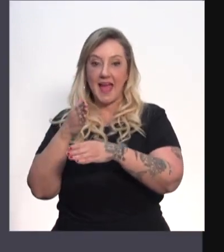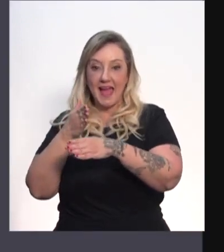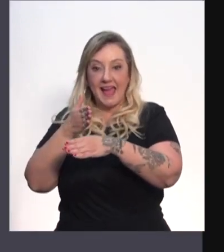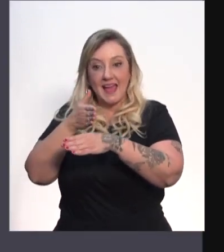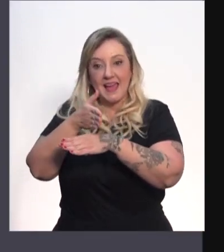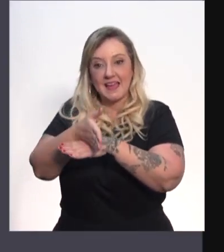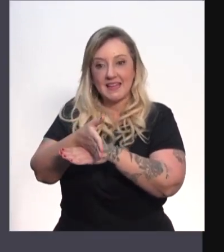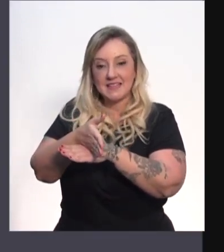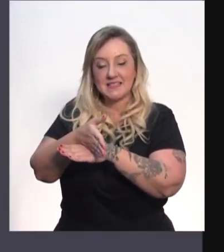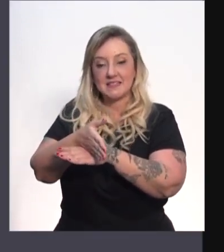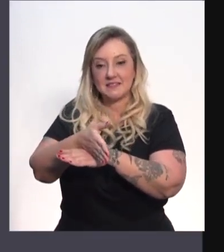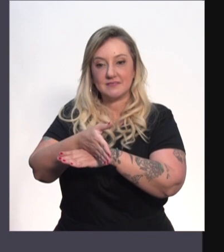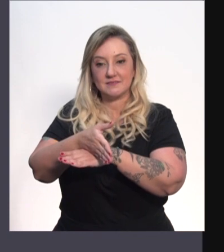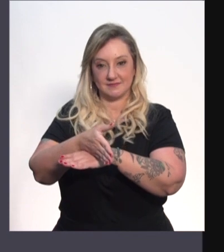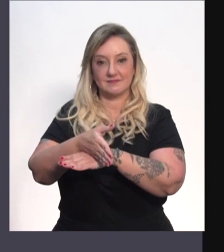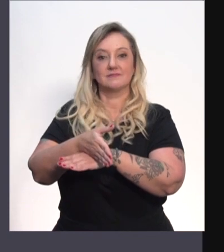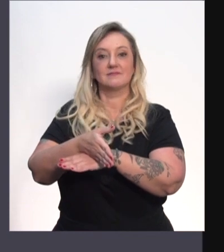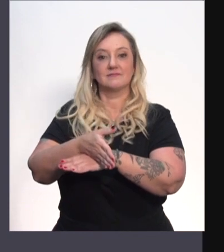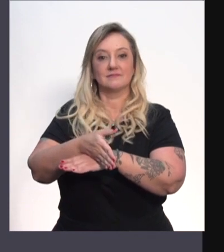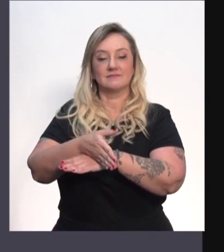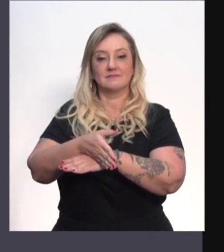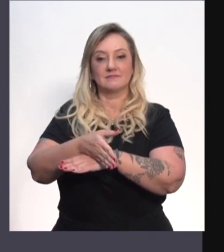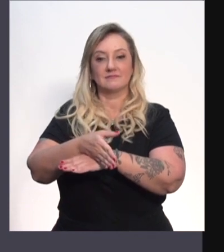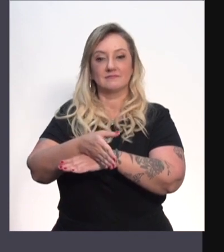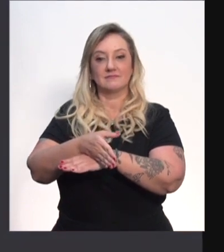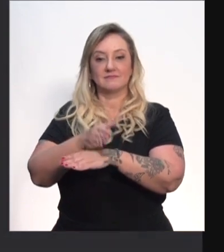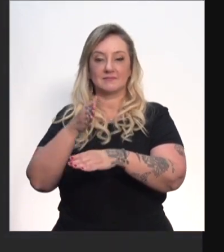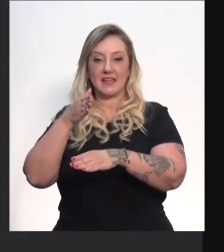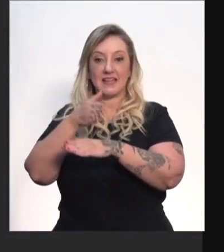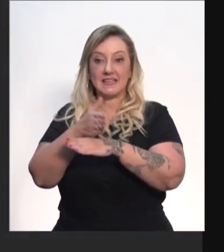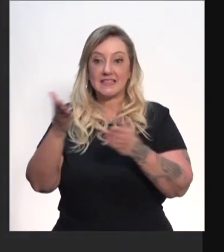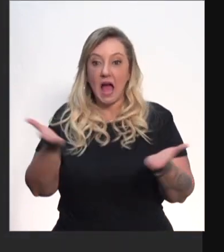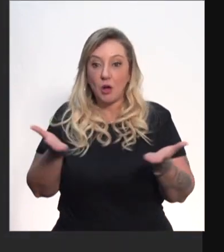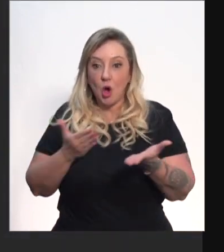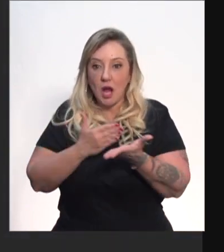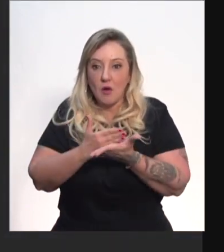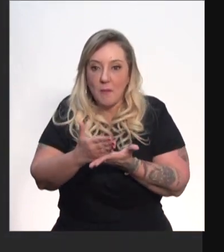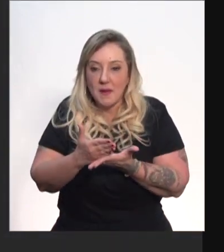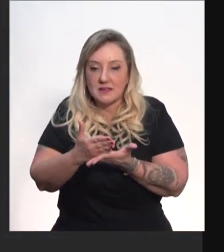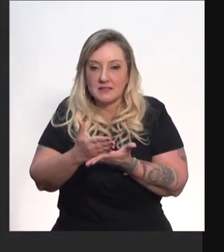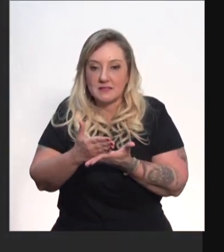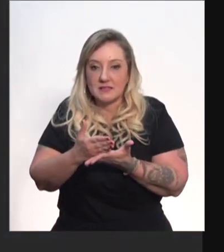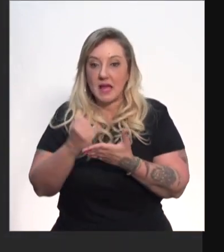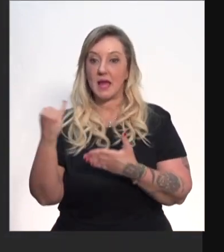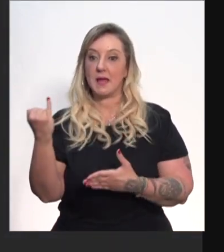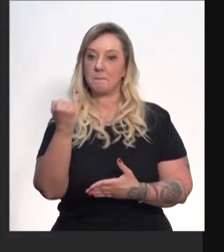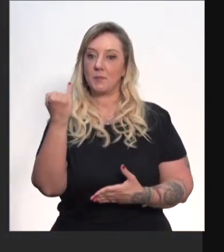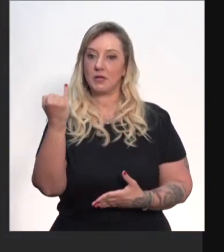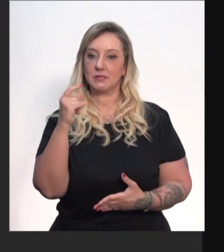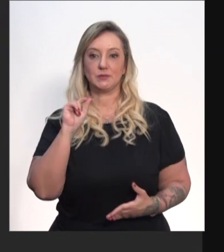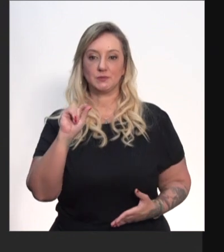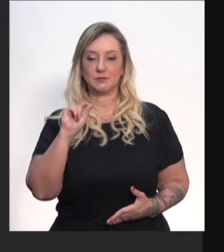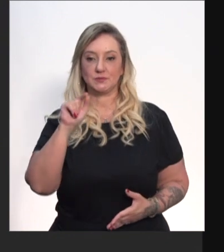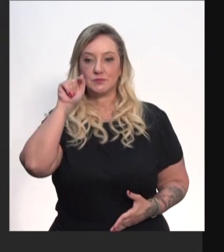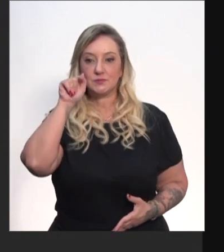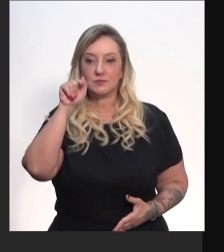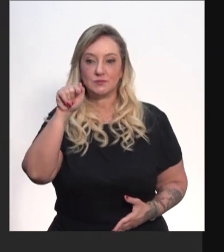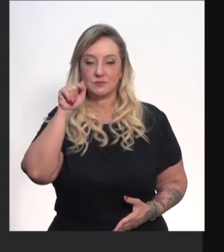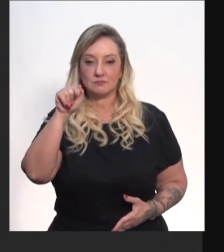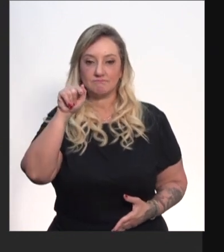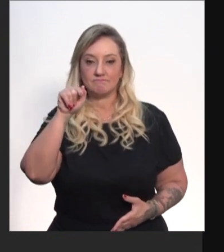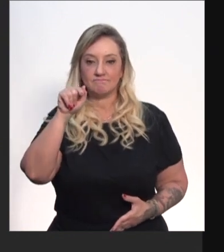Educacional, a hora que vocês clicam, tem lá Replanejamento 2020. Então, é importante que vocês também tragam